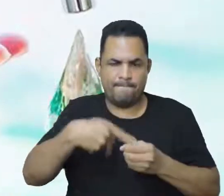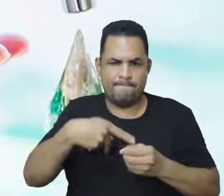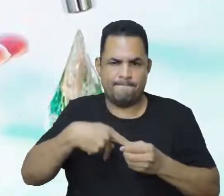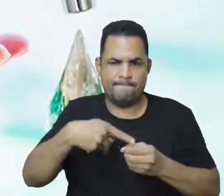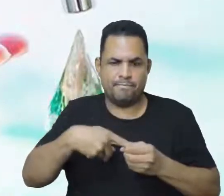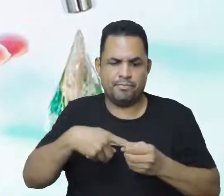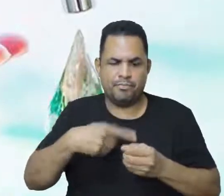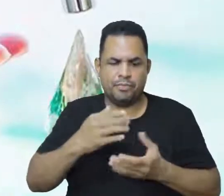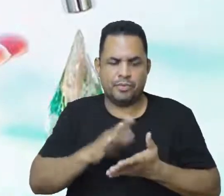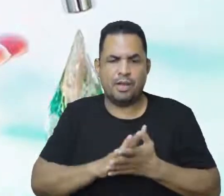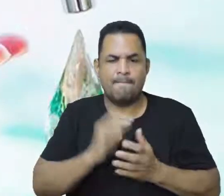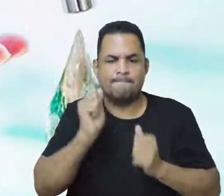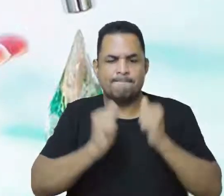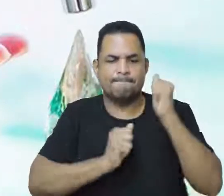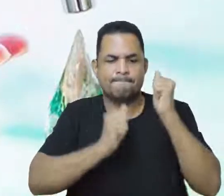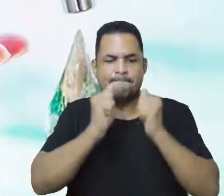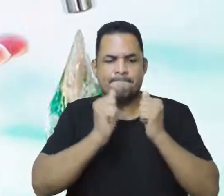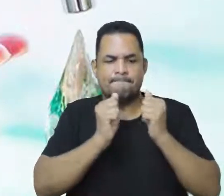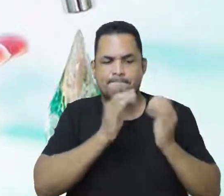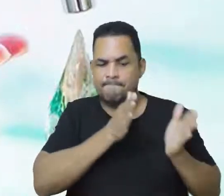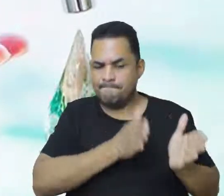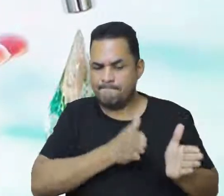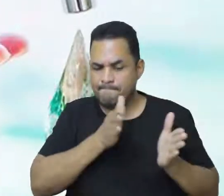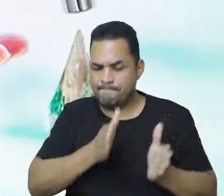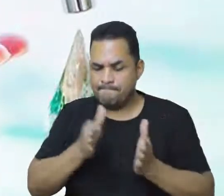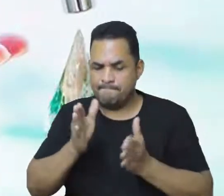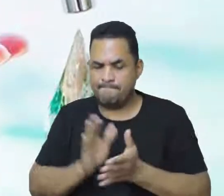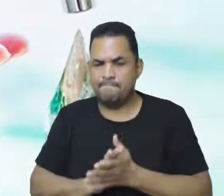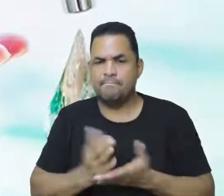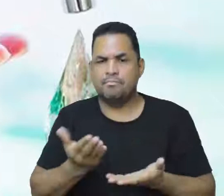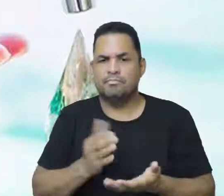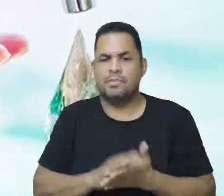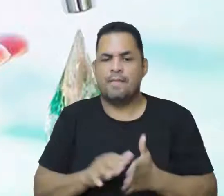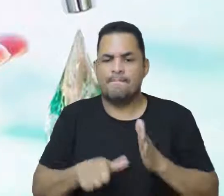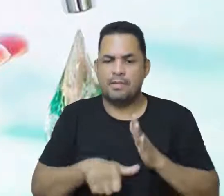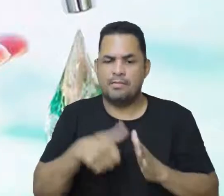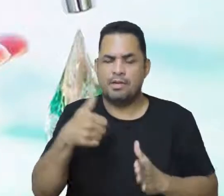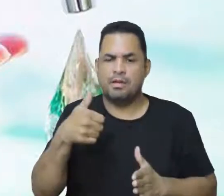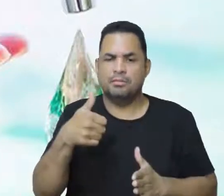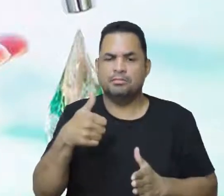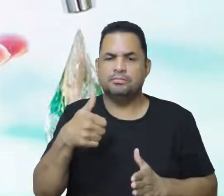passa pela indústria chamada de petroquímica, aí esse é primário.